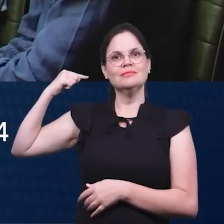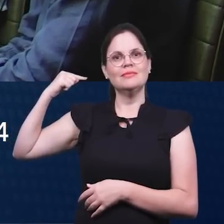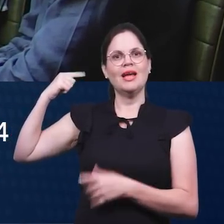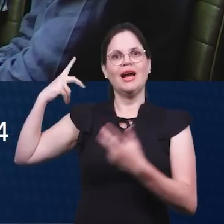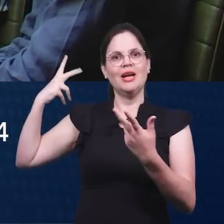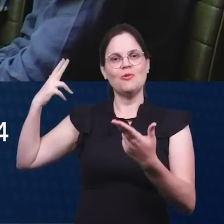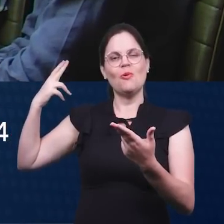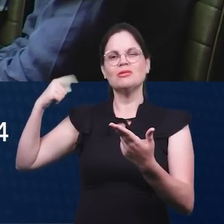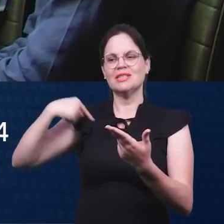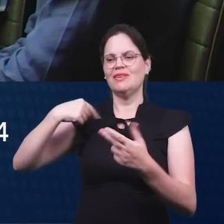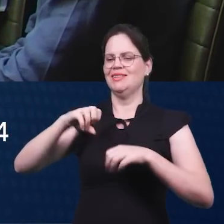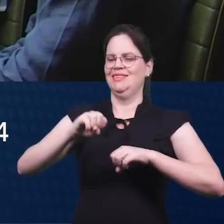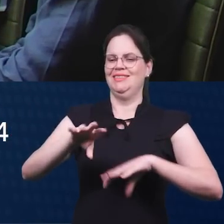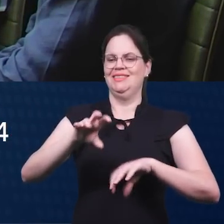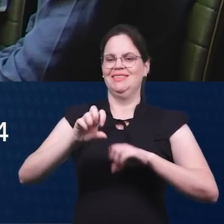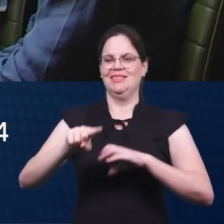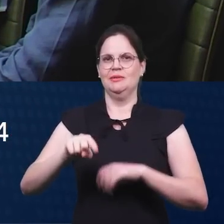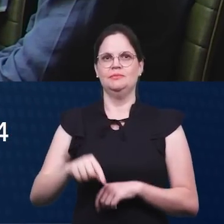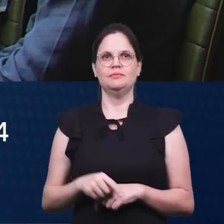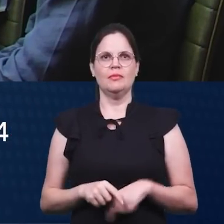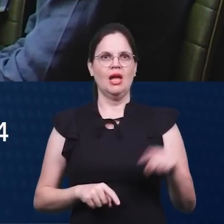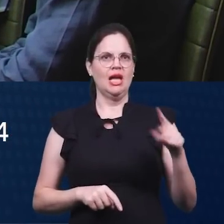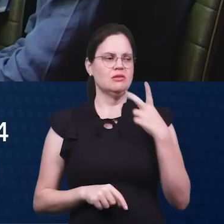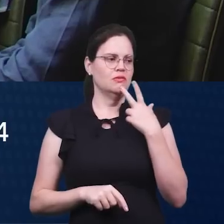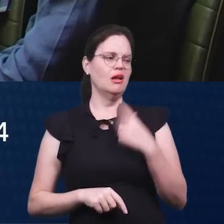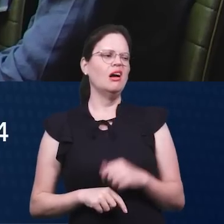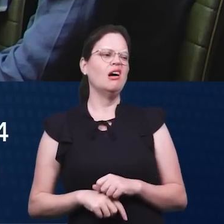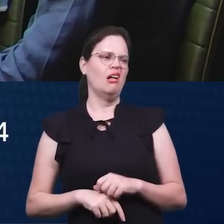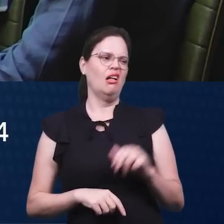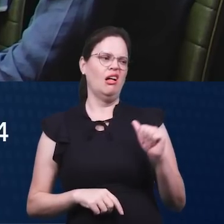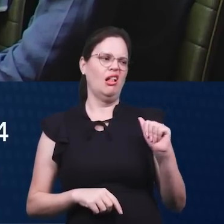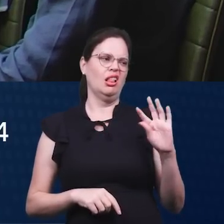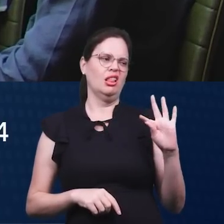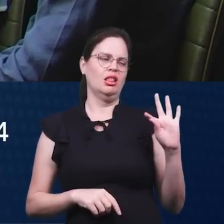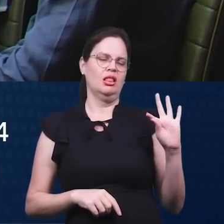Sabe o que eles vão falar para você? Ah, tá.